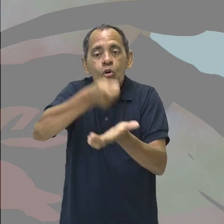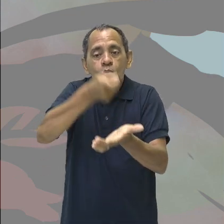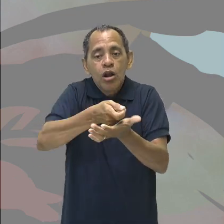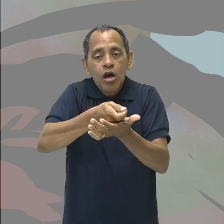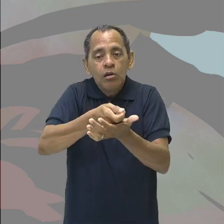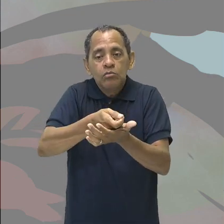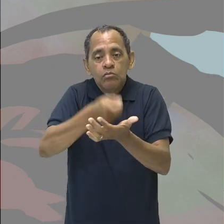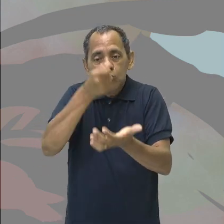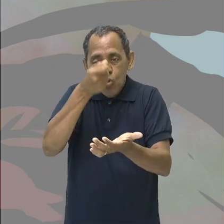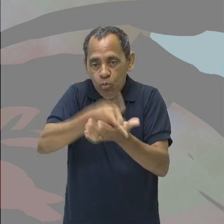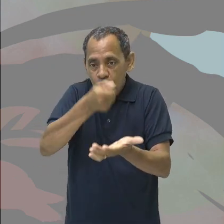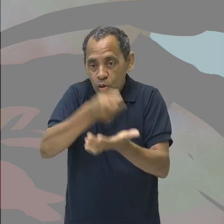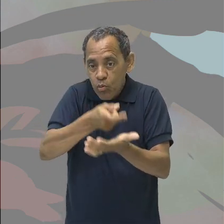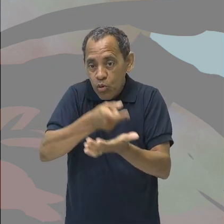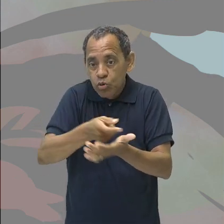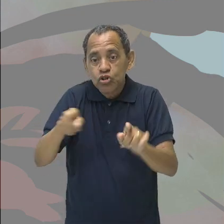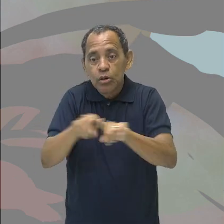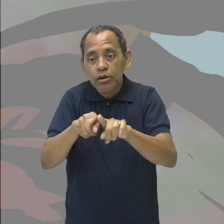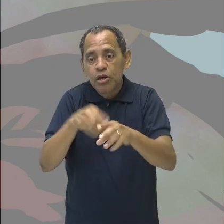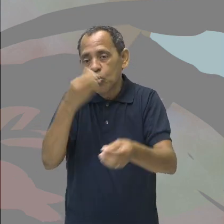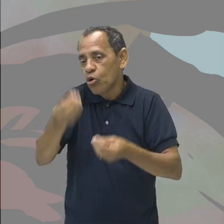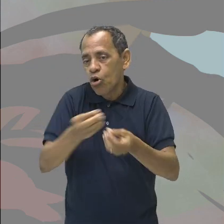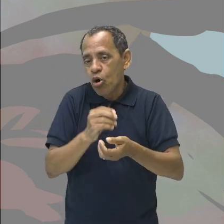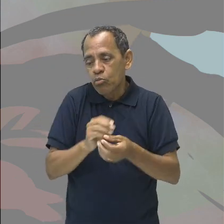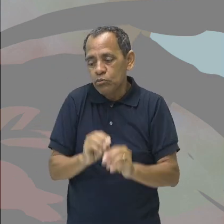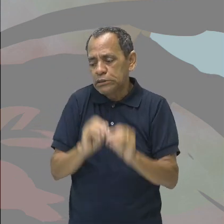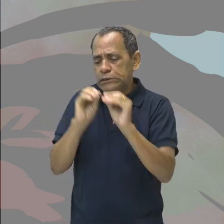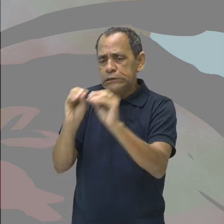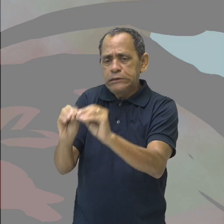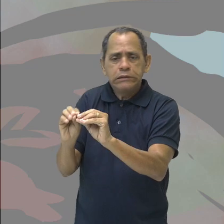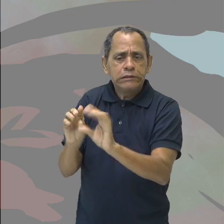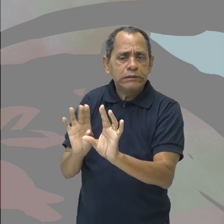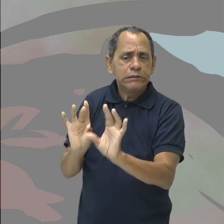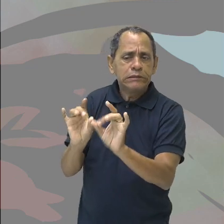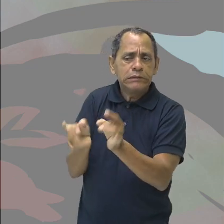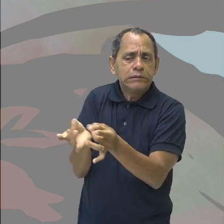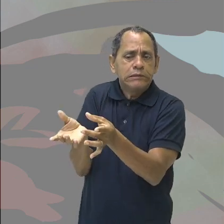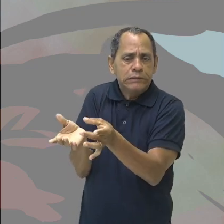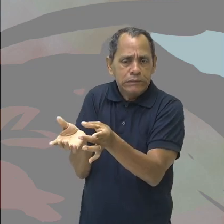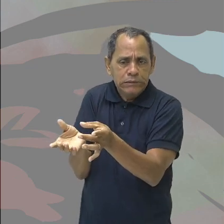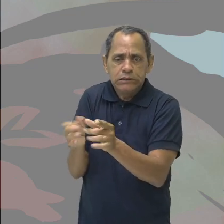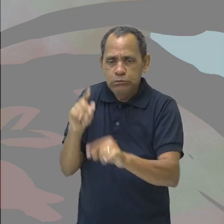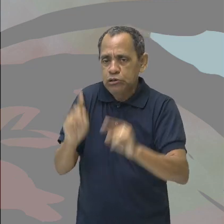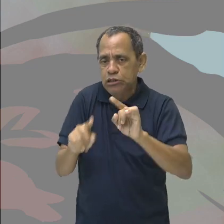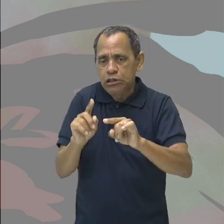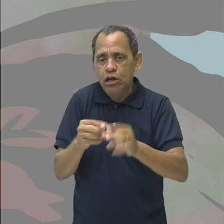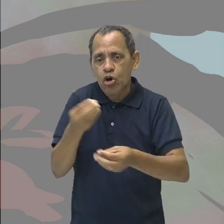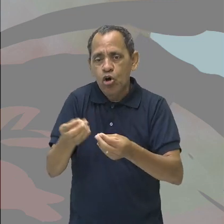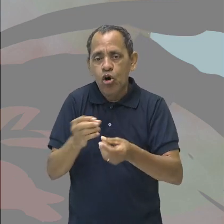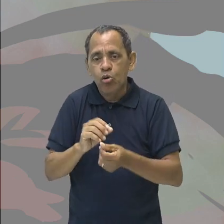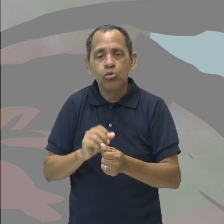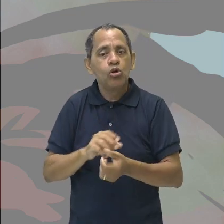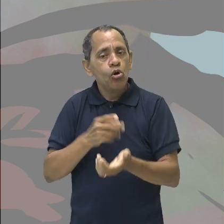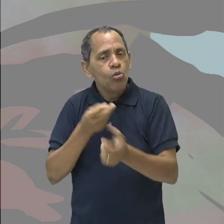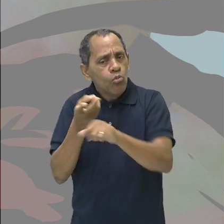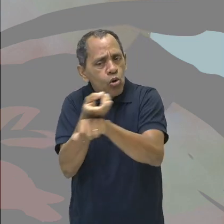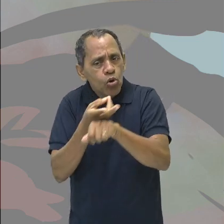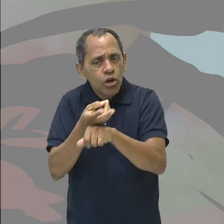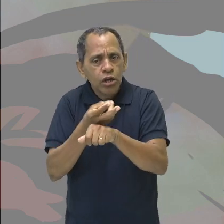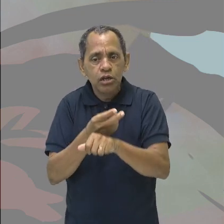como descartamos isso que compramos, buscando sempre alternativas sustentáveis.